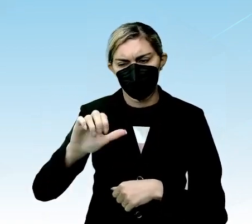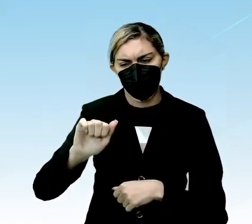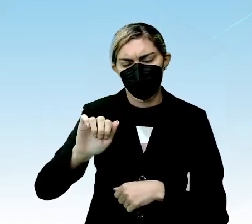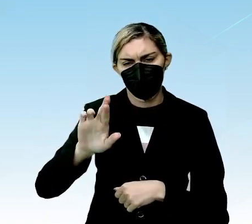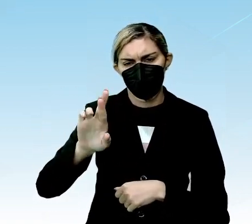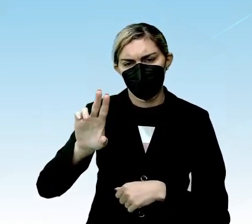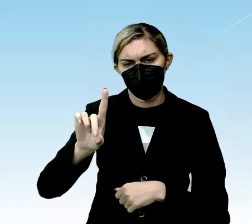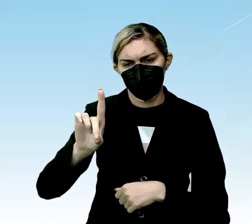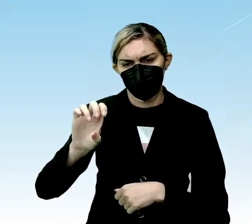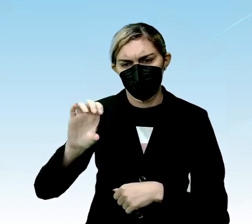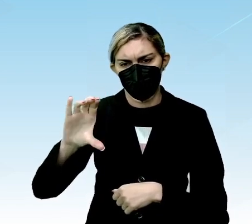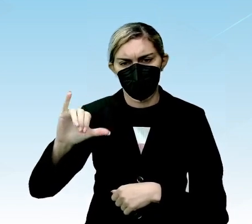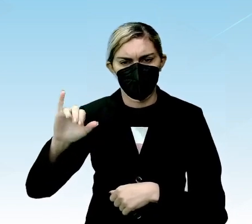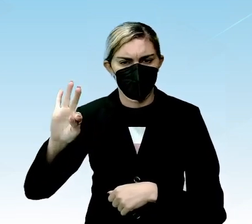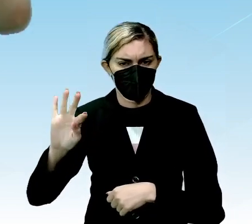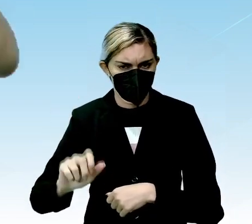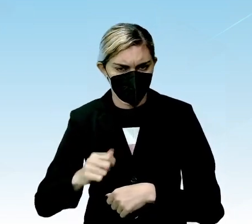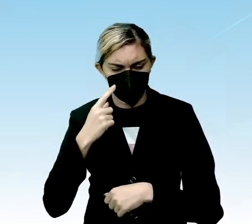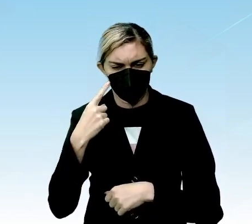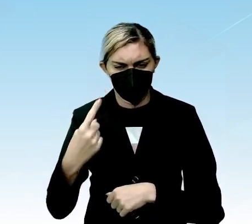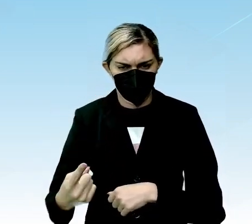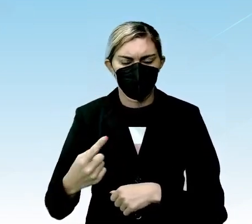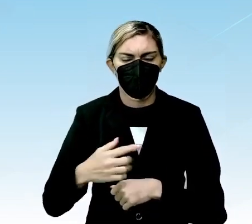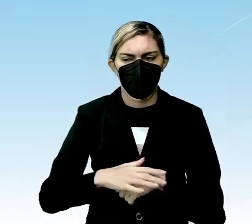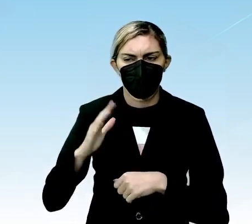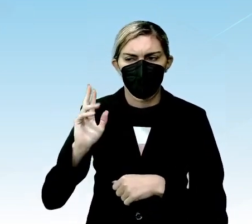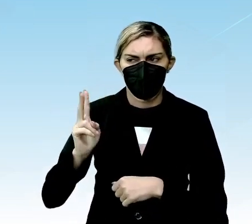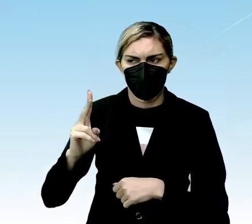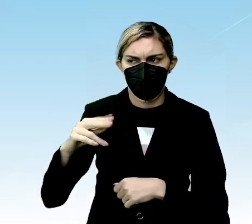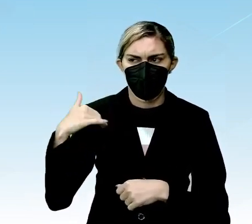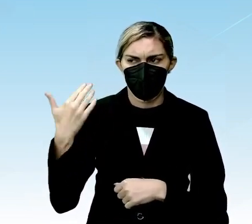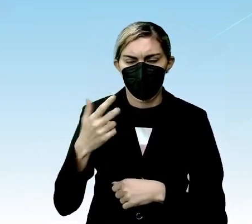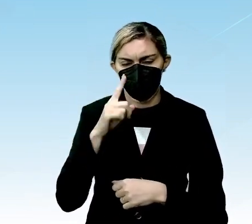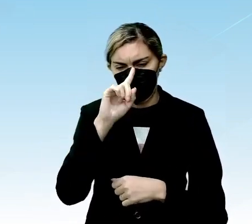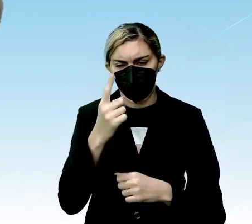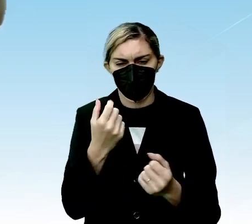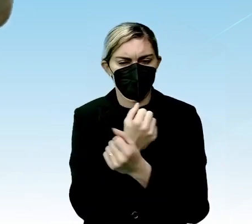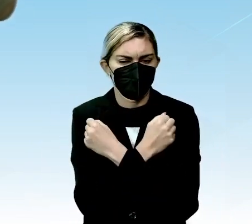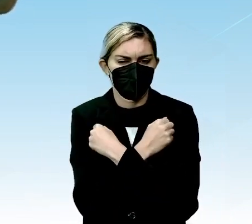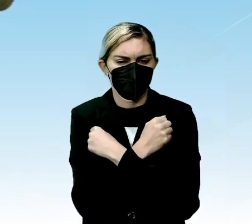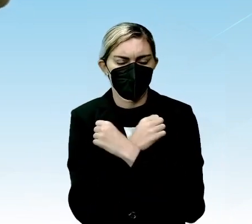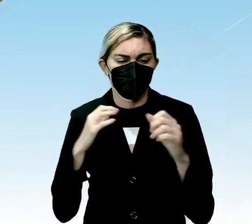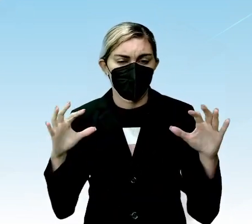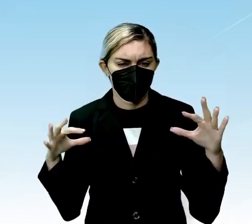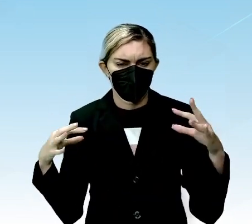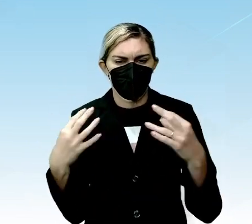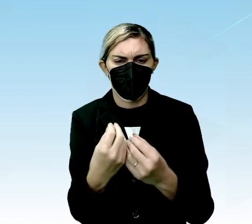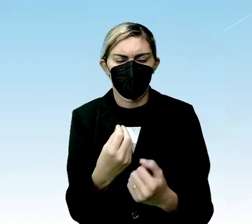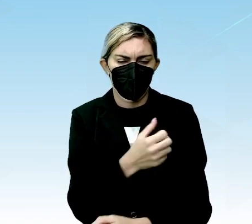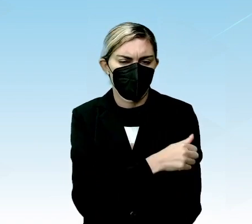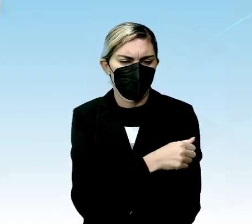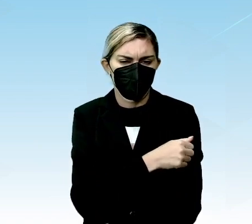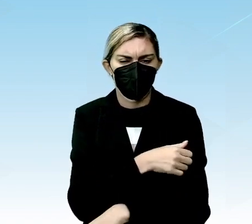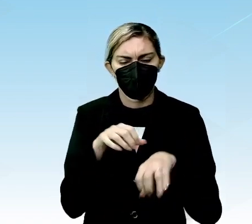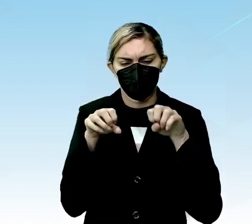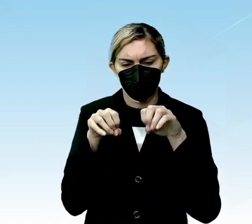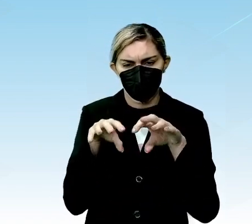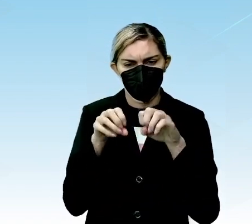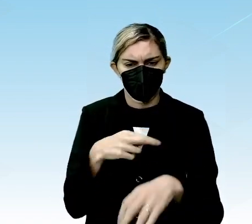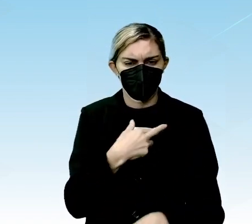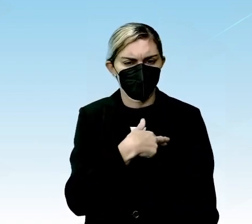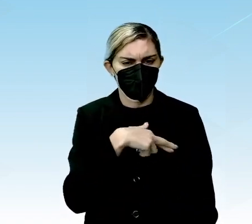Vamos conhecer e vamos caminhando. E manda um abraço a todos os estudantes do ensino religioso,